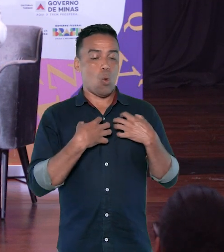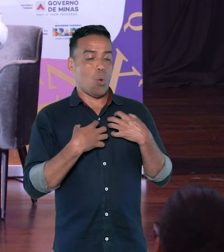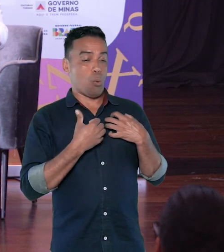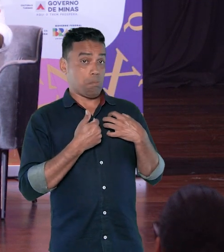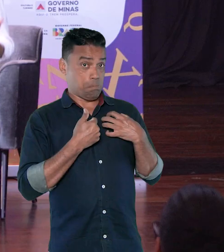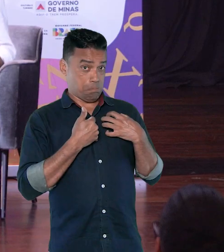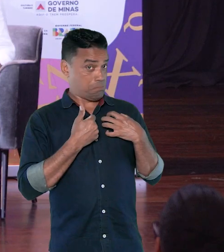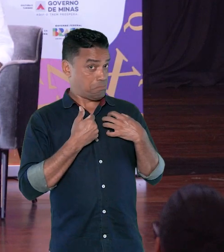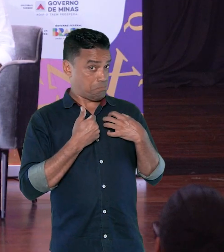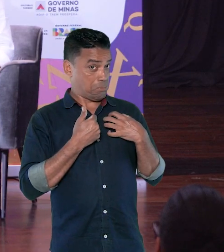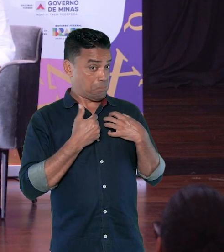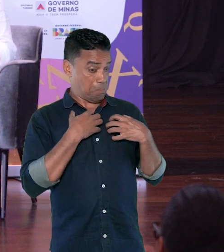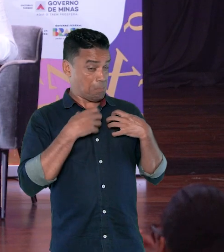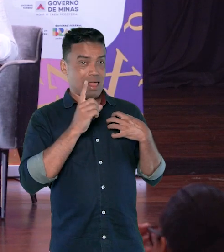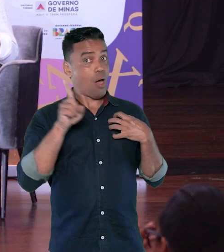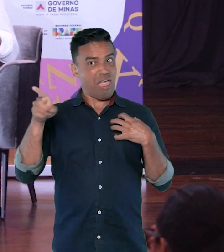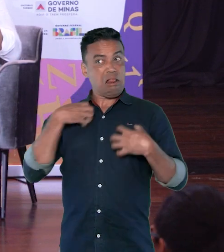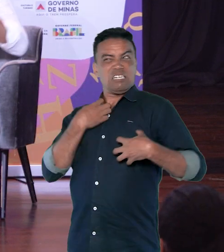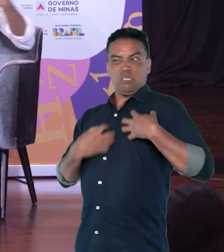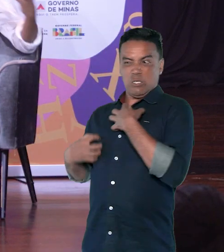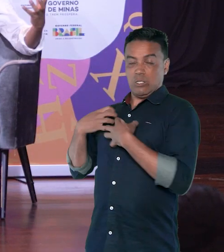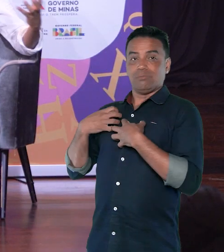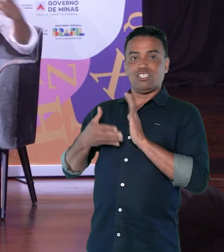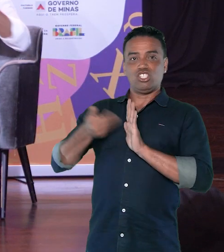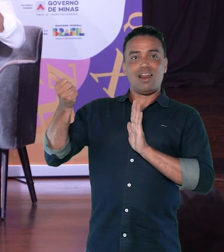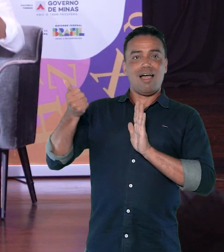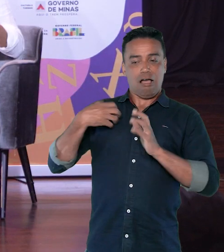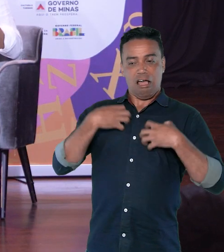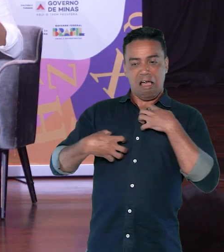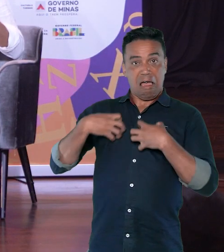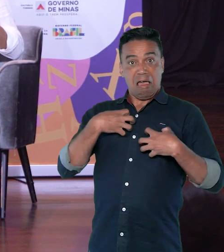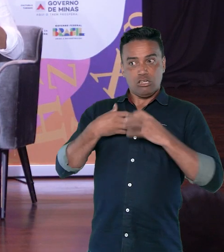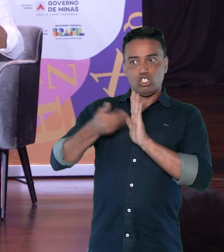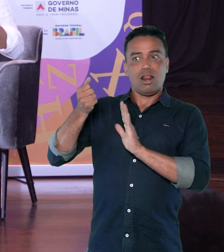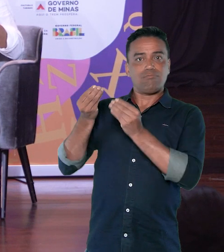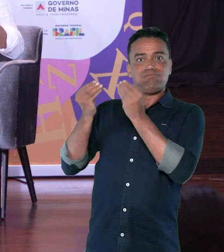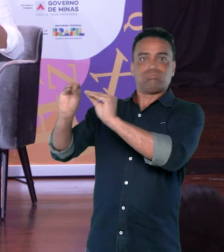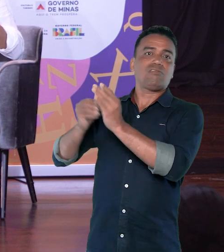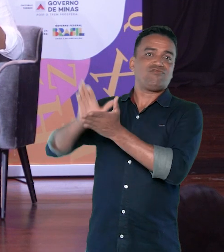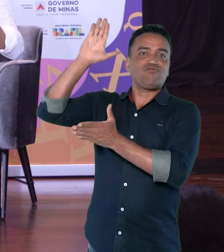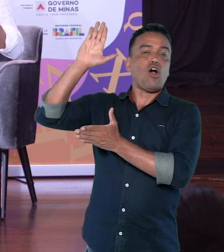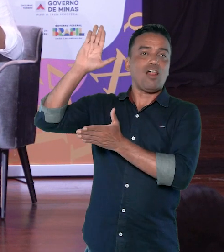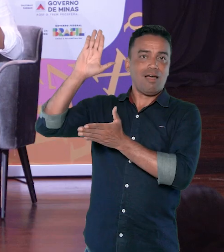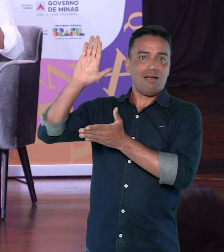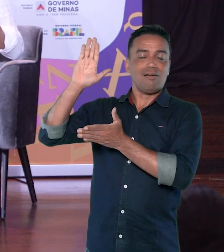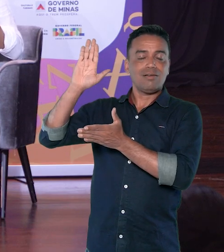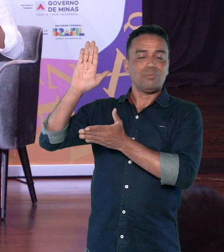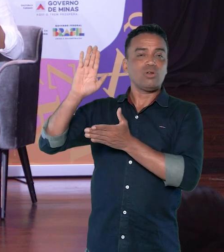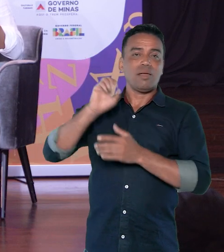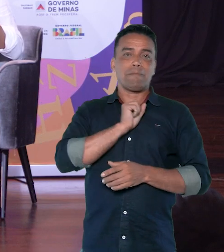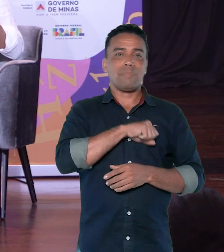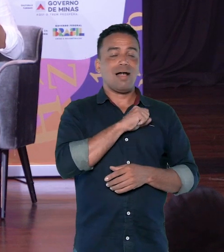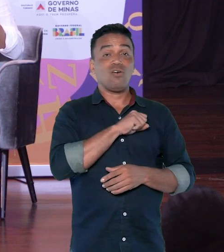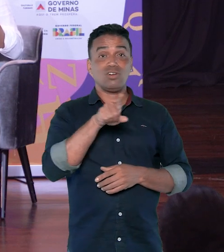foi ele, né? Então é isso, a raiva você precisa tirar de você, porque ela só faz mal para você. Né? Então é isso que... Quem